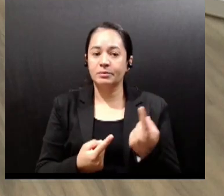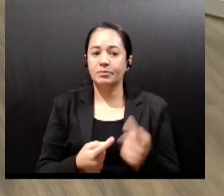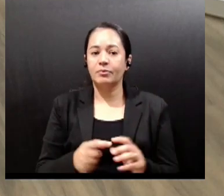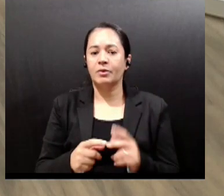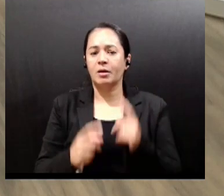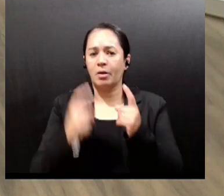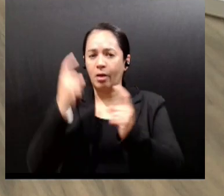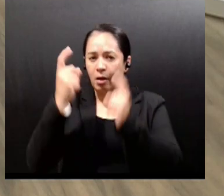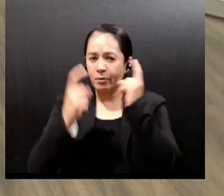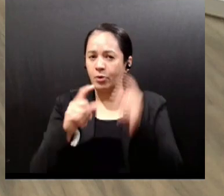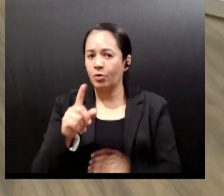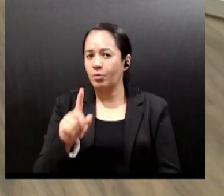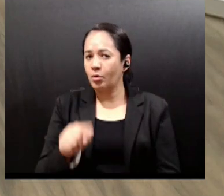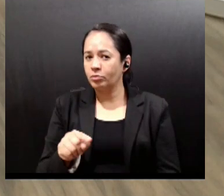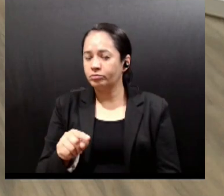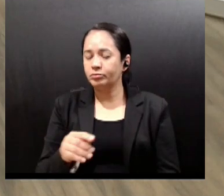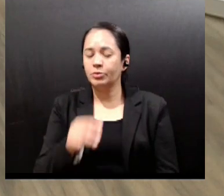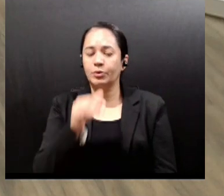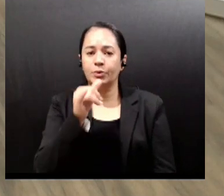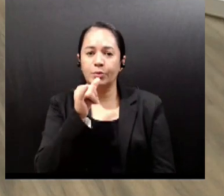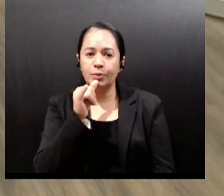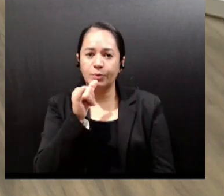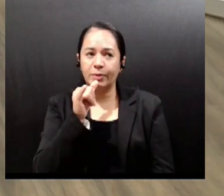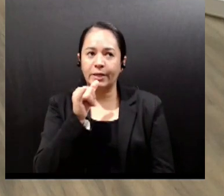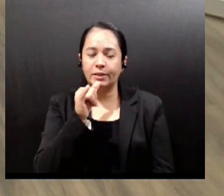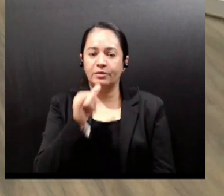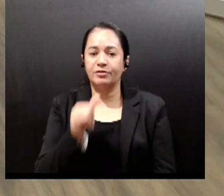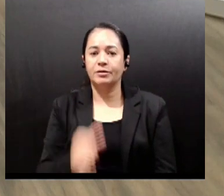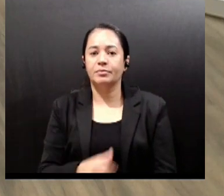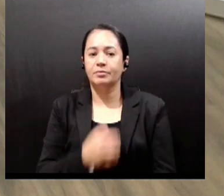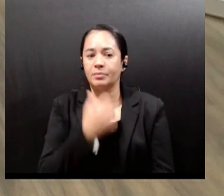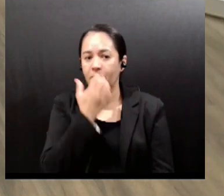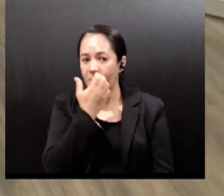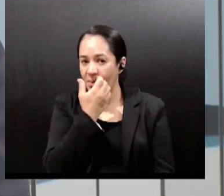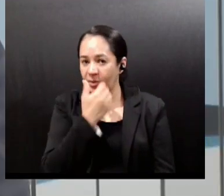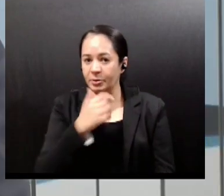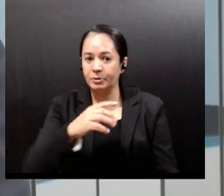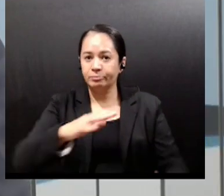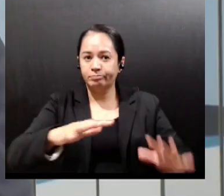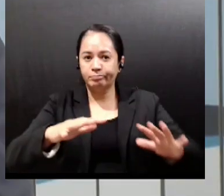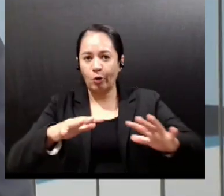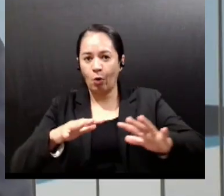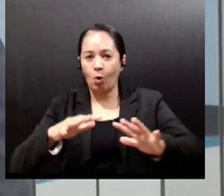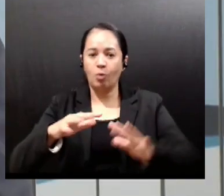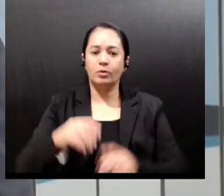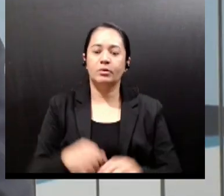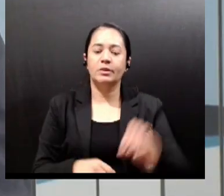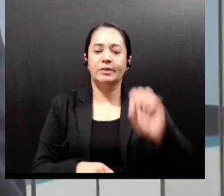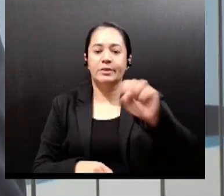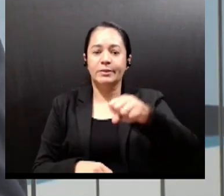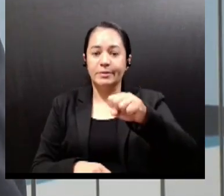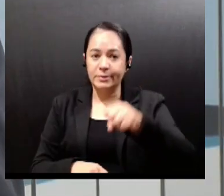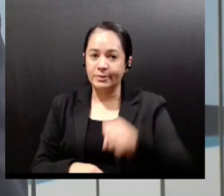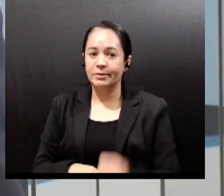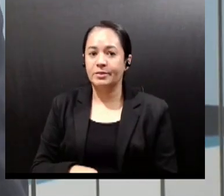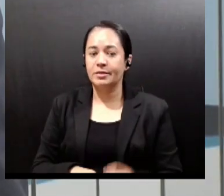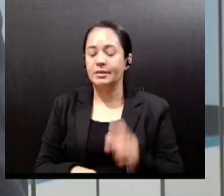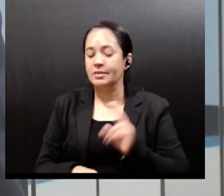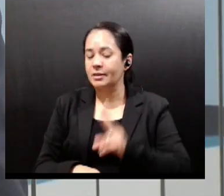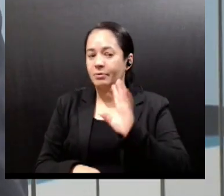exemplo, nessa questão de concorrência? Exato, a concorrência sempre ocorre. E